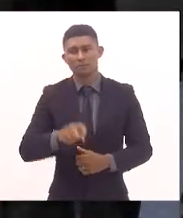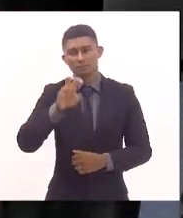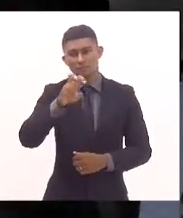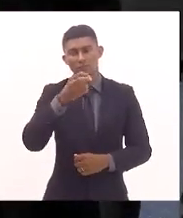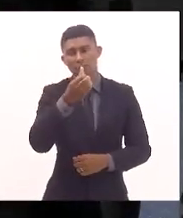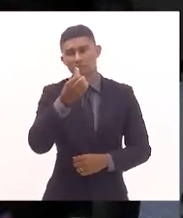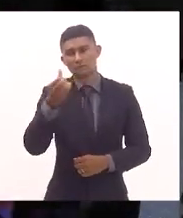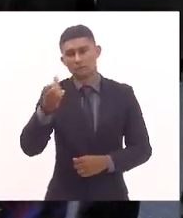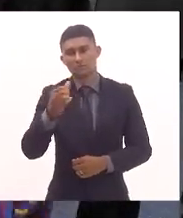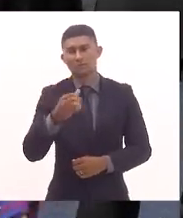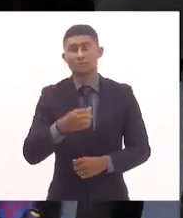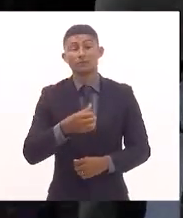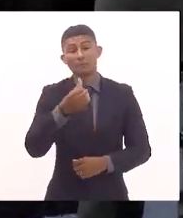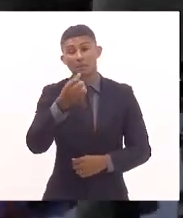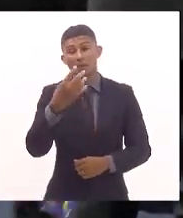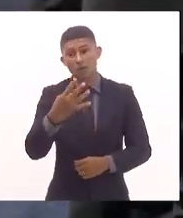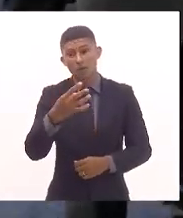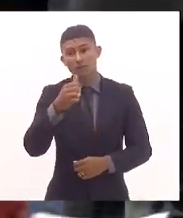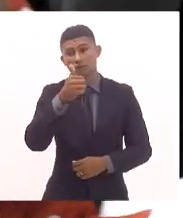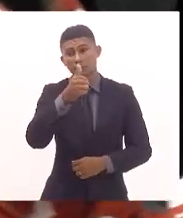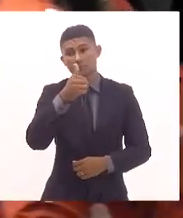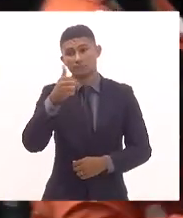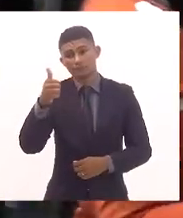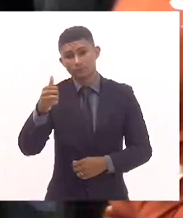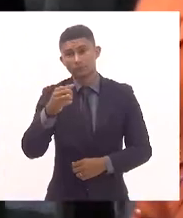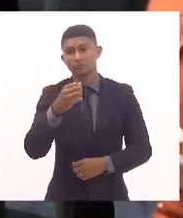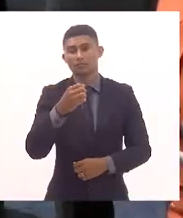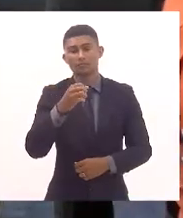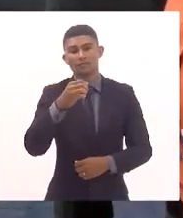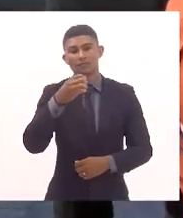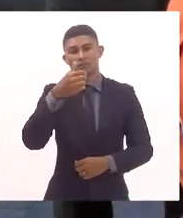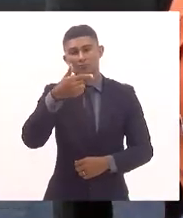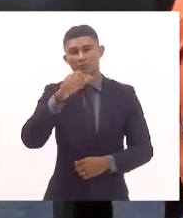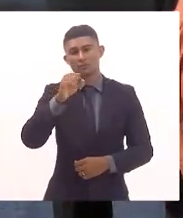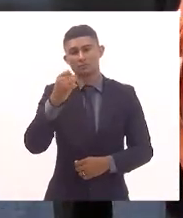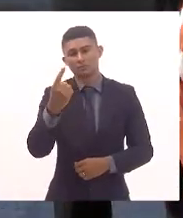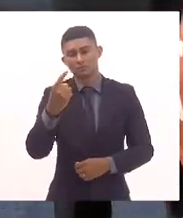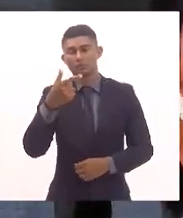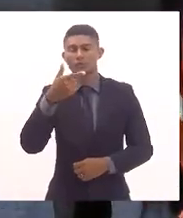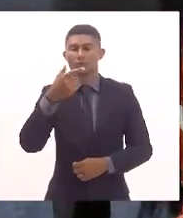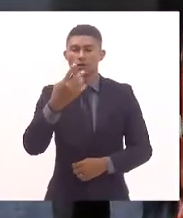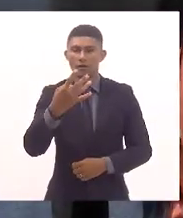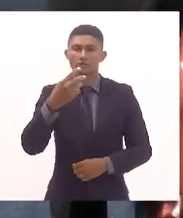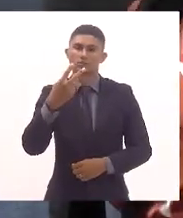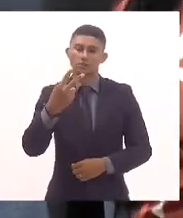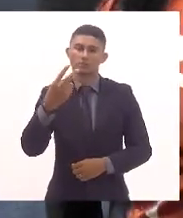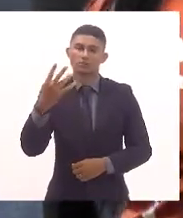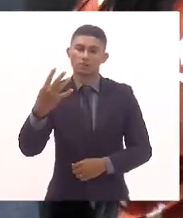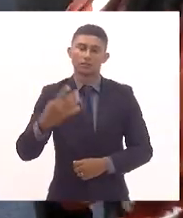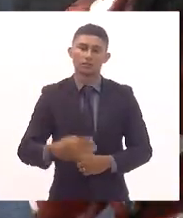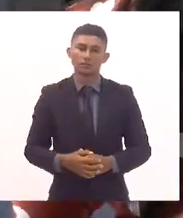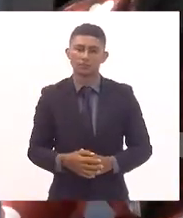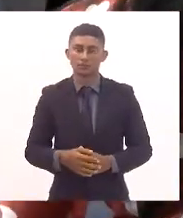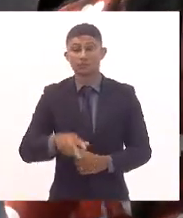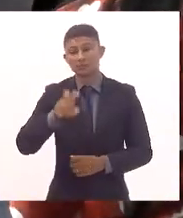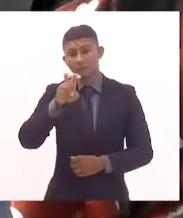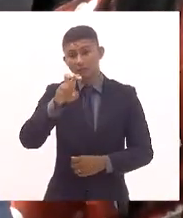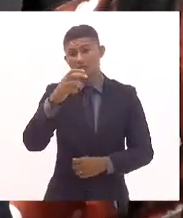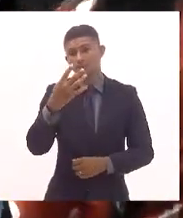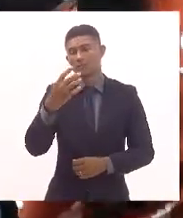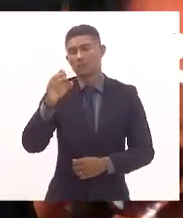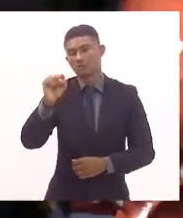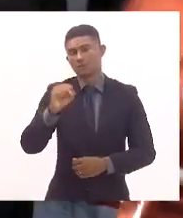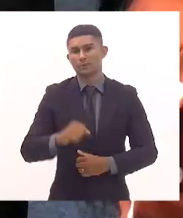562. 64, 111, 176, 185, 281, 424, 463 e